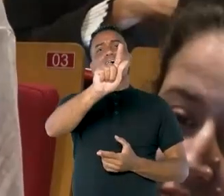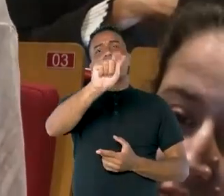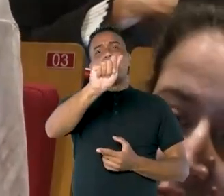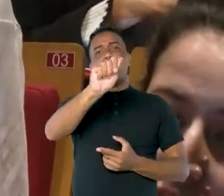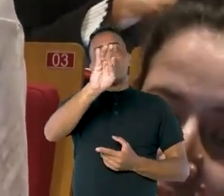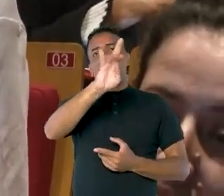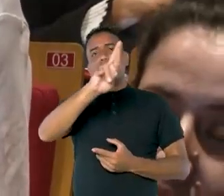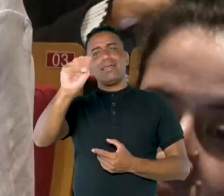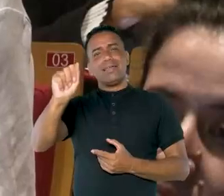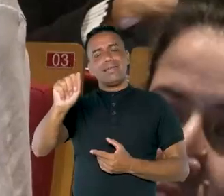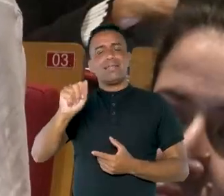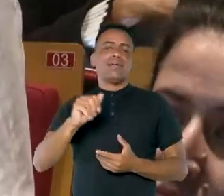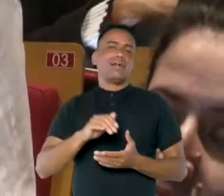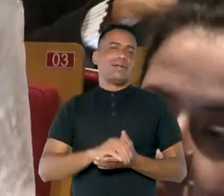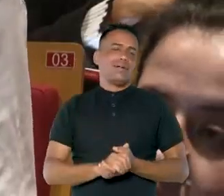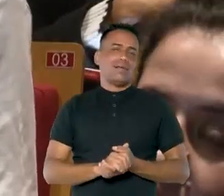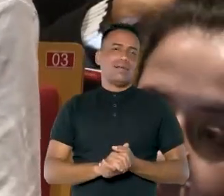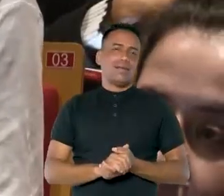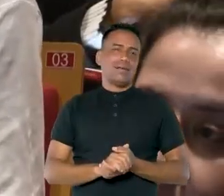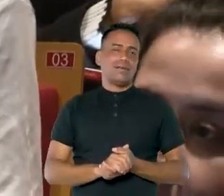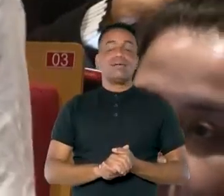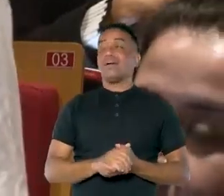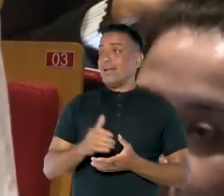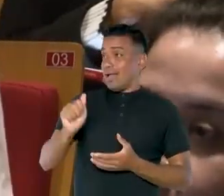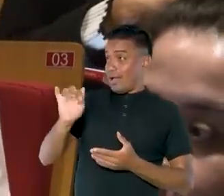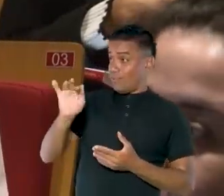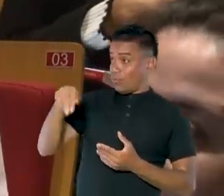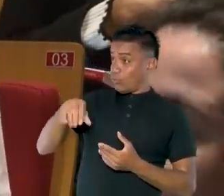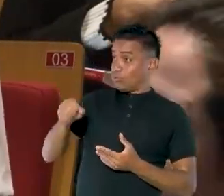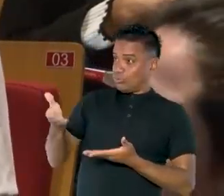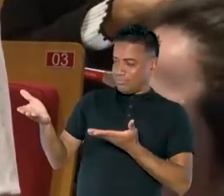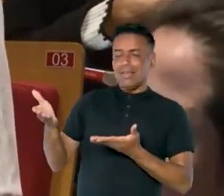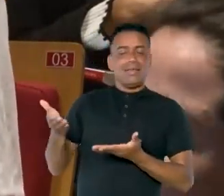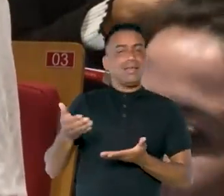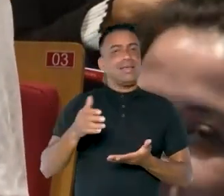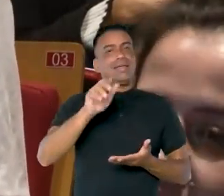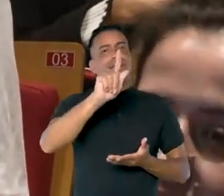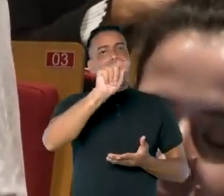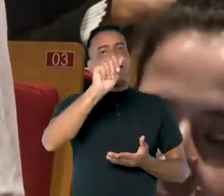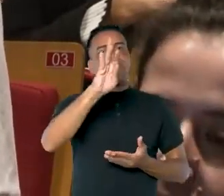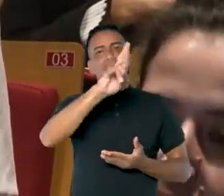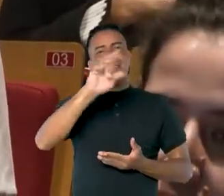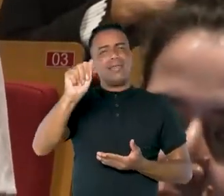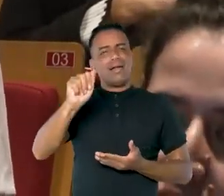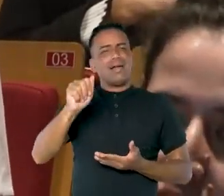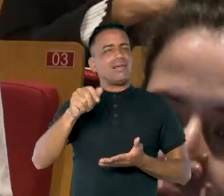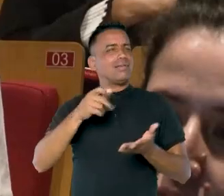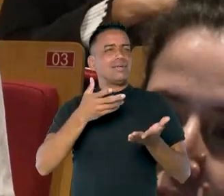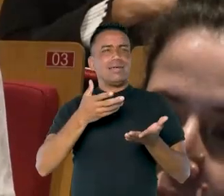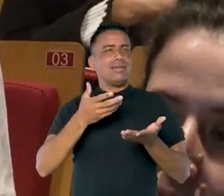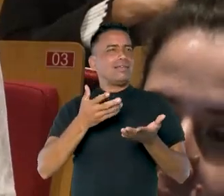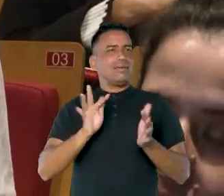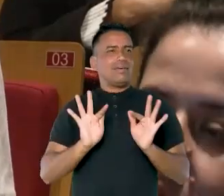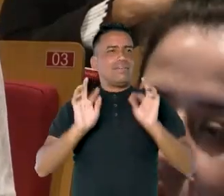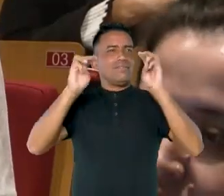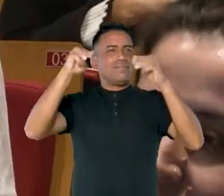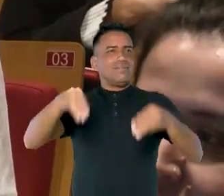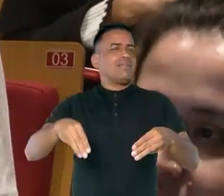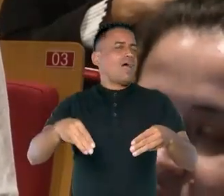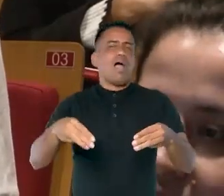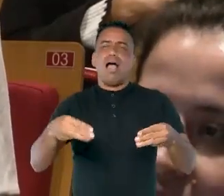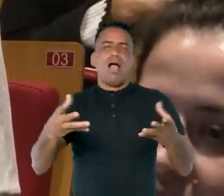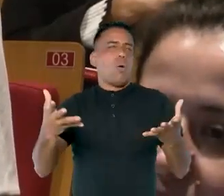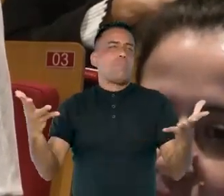obrigado por esse tempo aqui conosco, tá, gente? Essa série foi ótima e está encerrando de forma